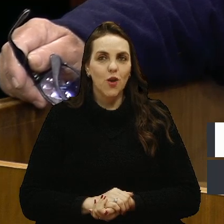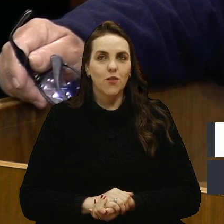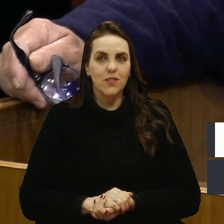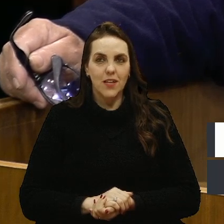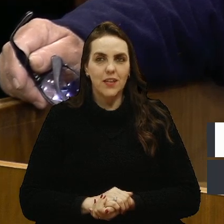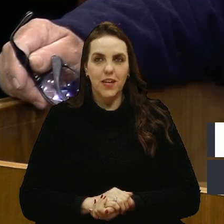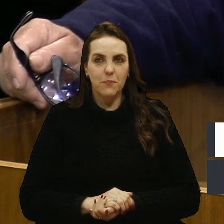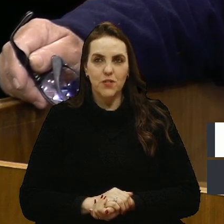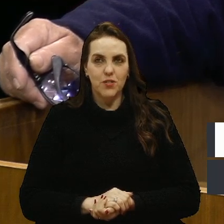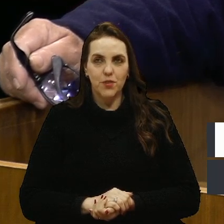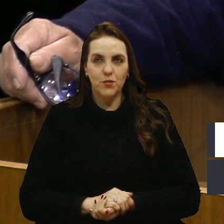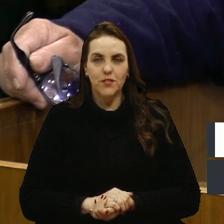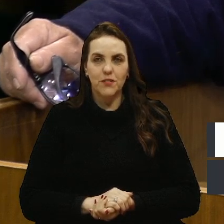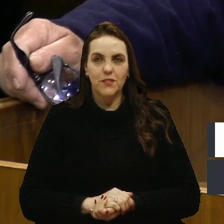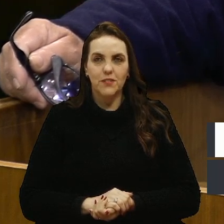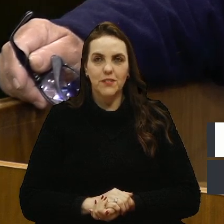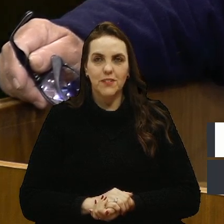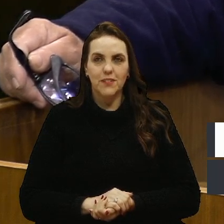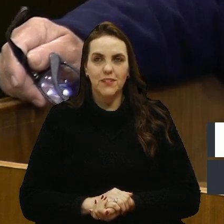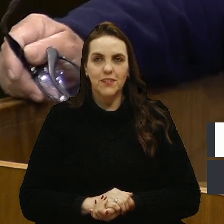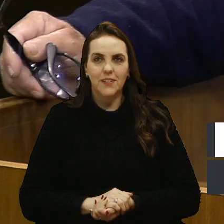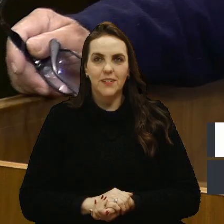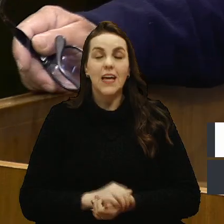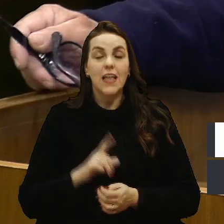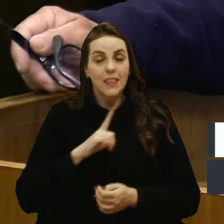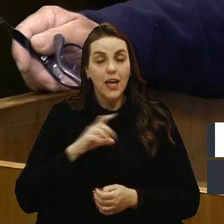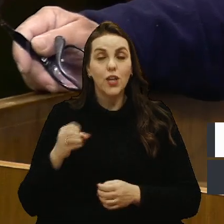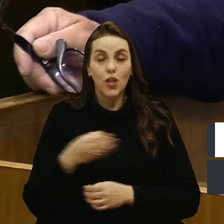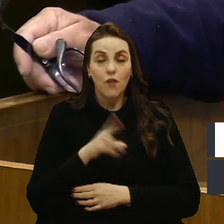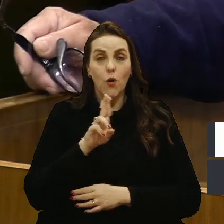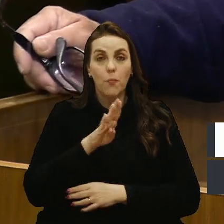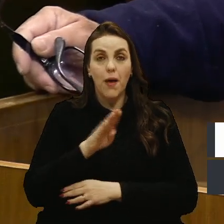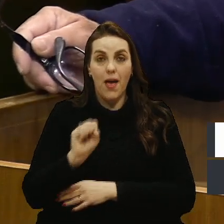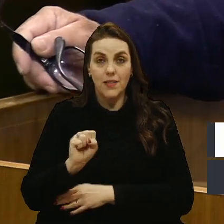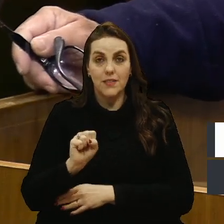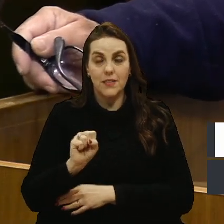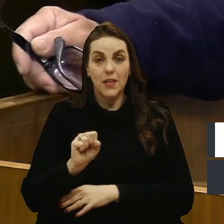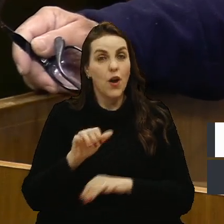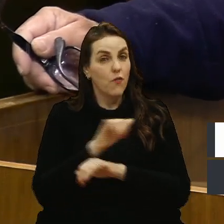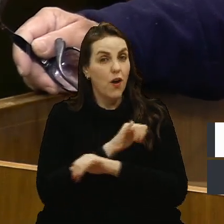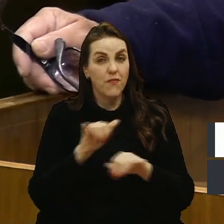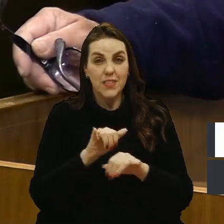Vila IP. E que de primeira mão,